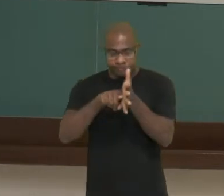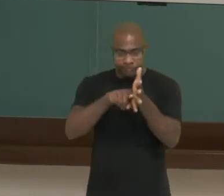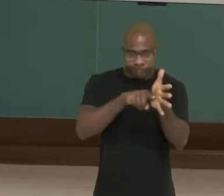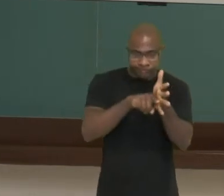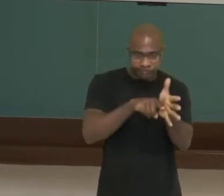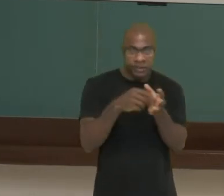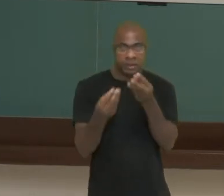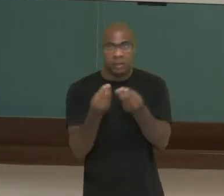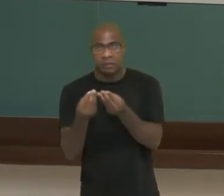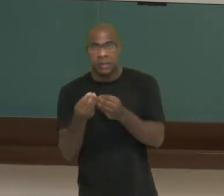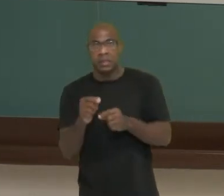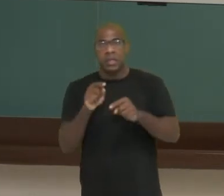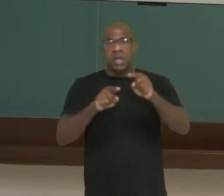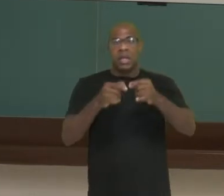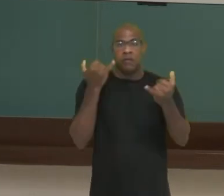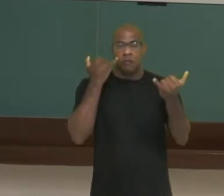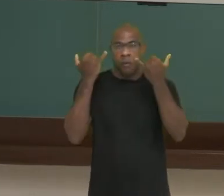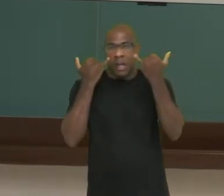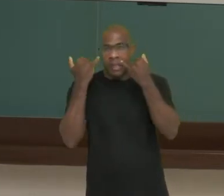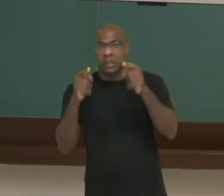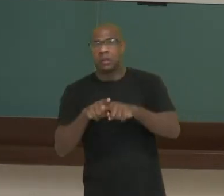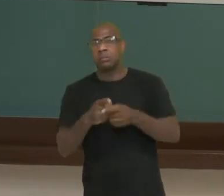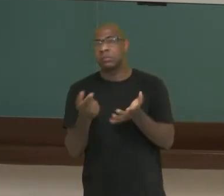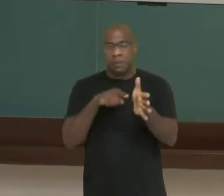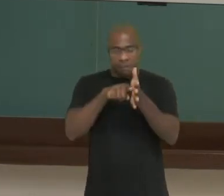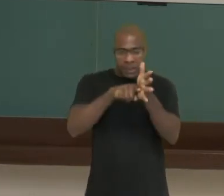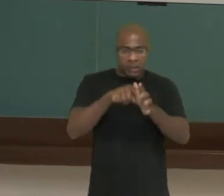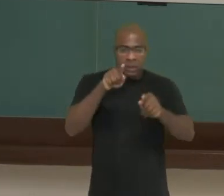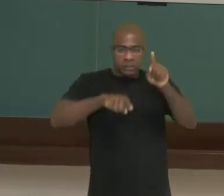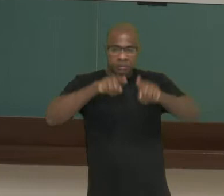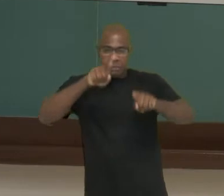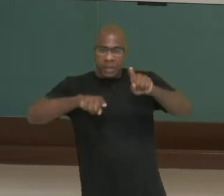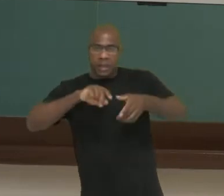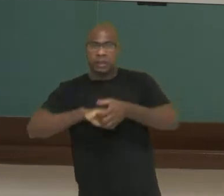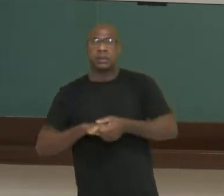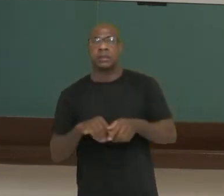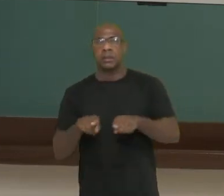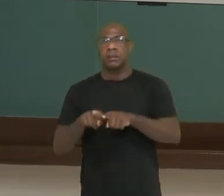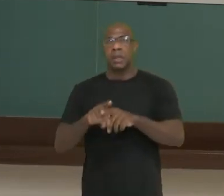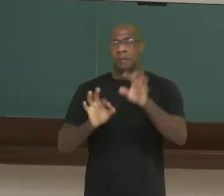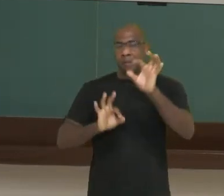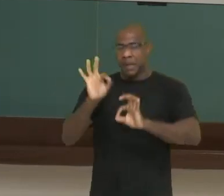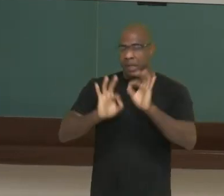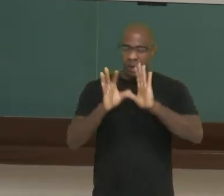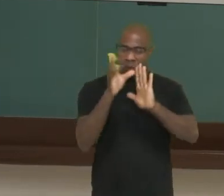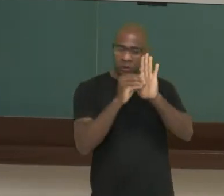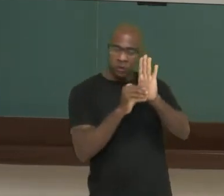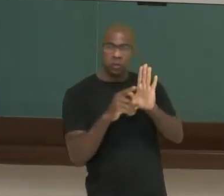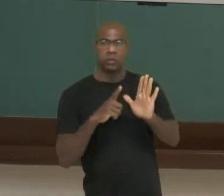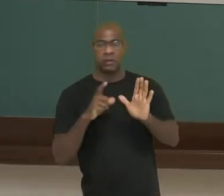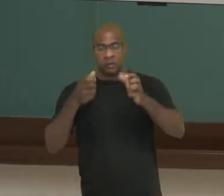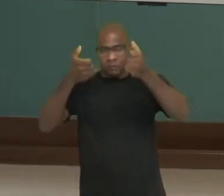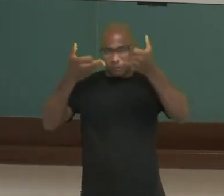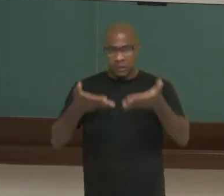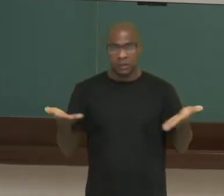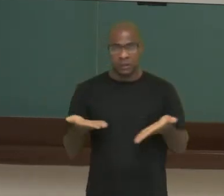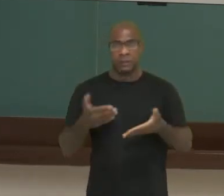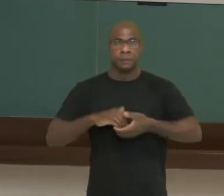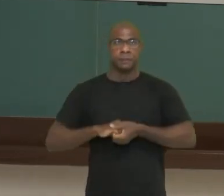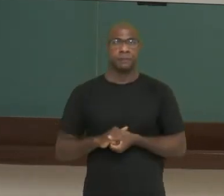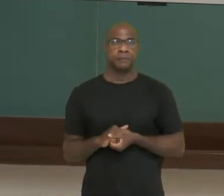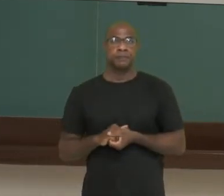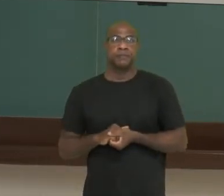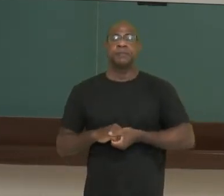Apresentação de Dados dentro no nivelamento, que é a preparação do conteúdo que a gente vai trabalhar nesse